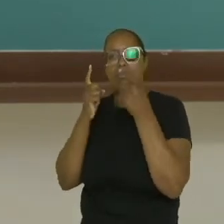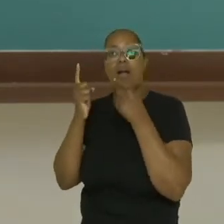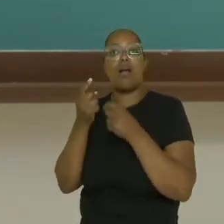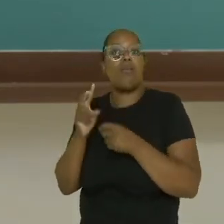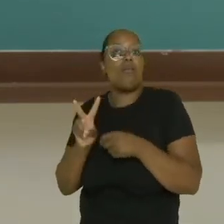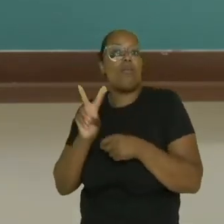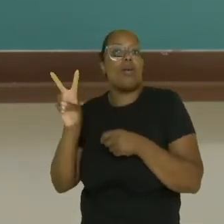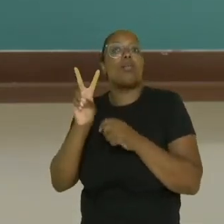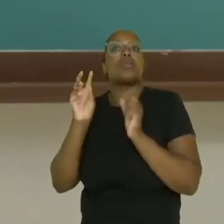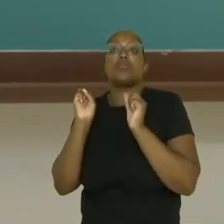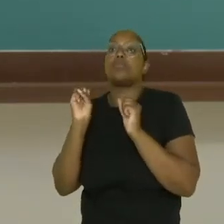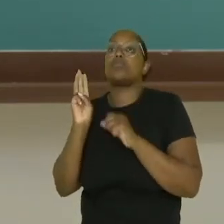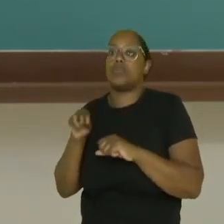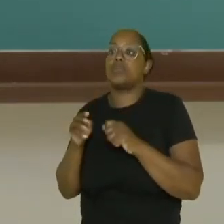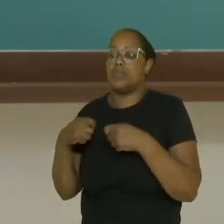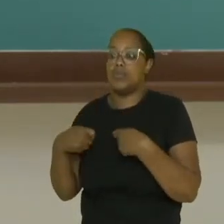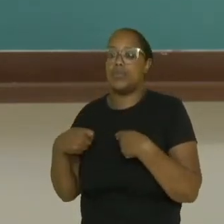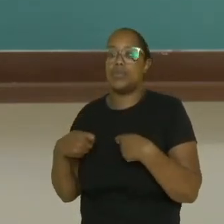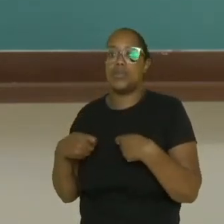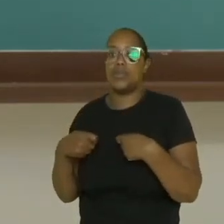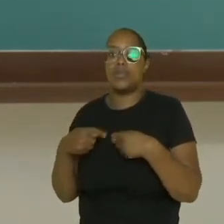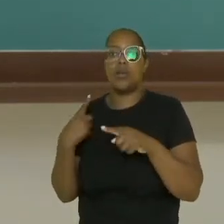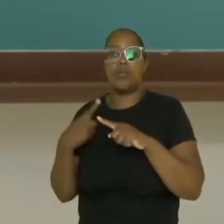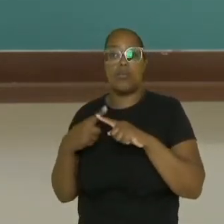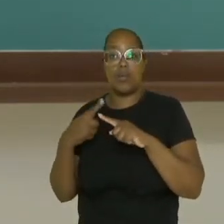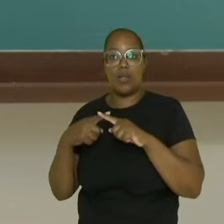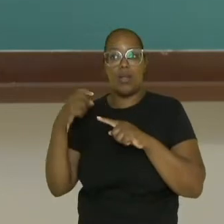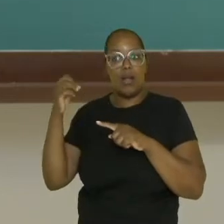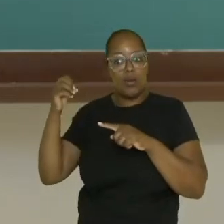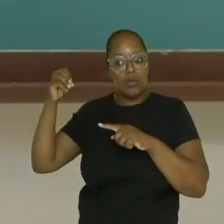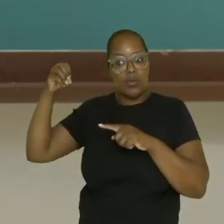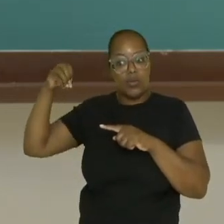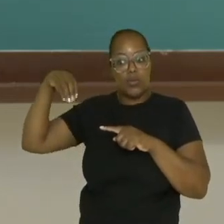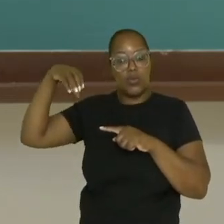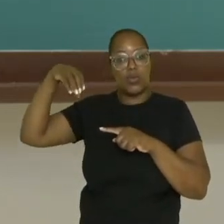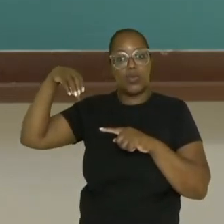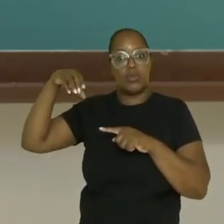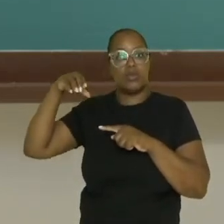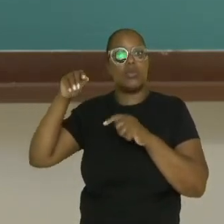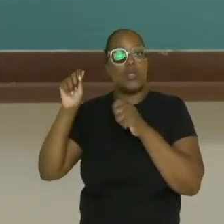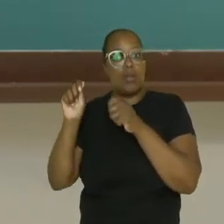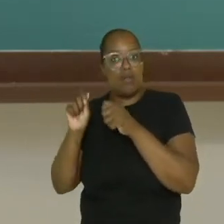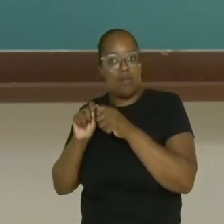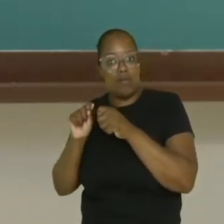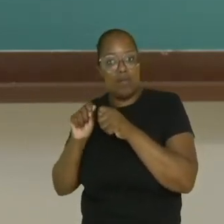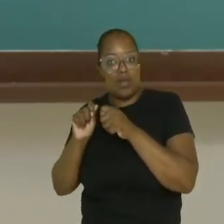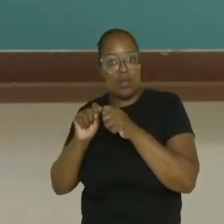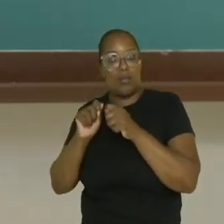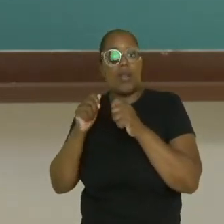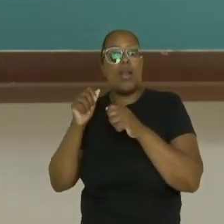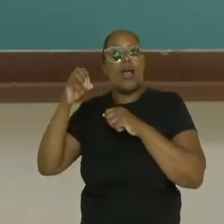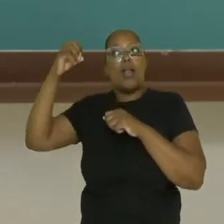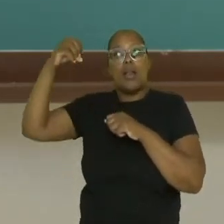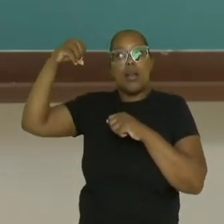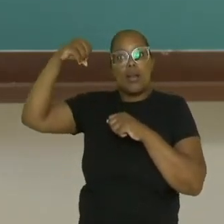faz? Toda. A luz produzida pela lâmpada de LED,